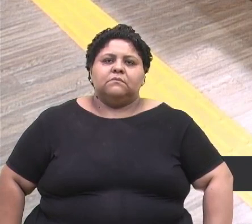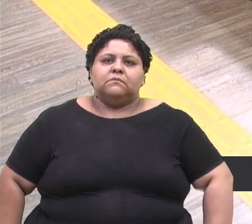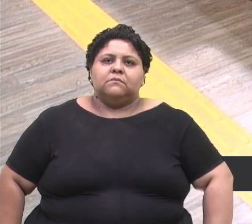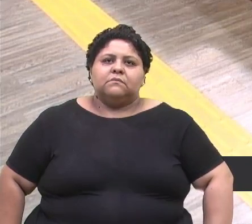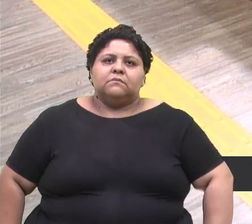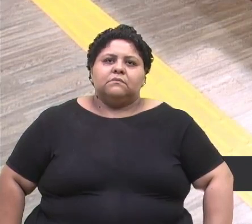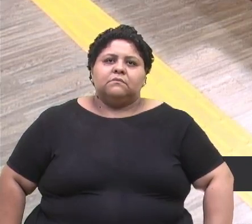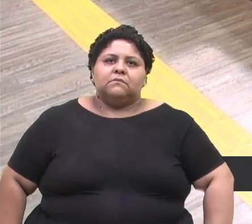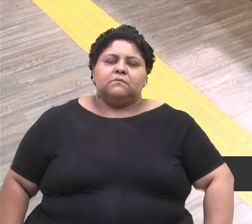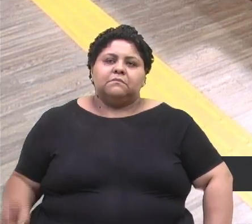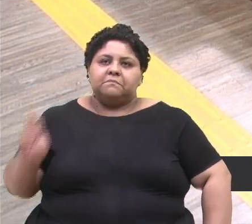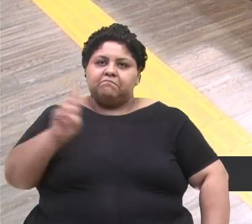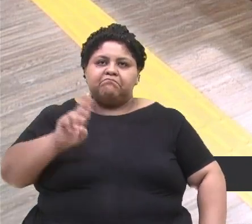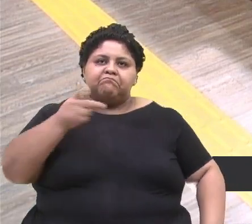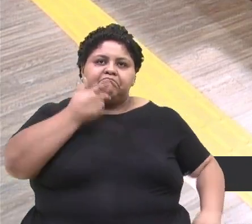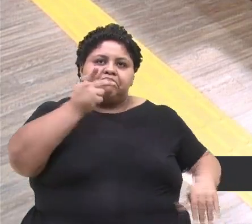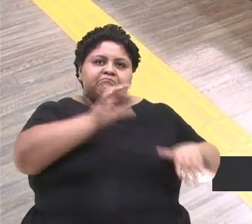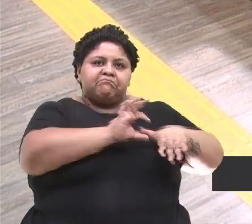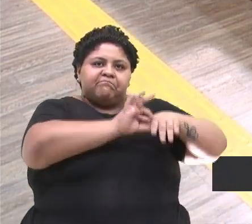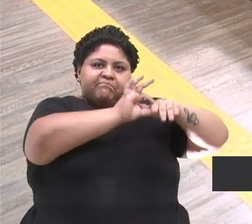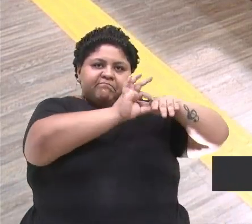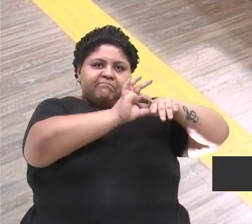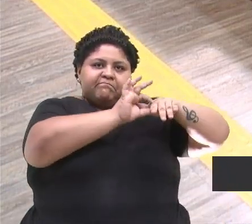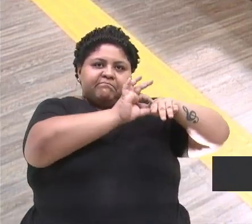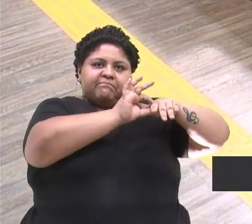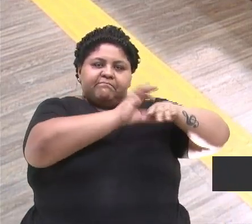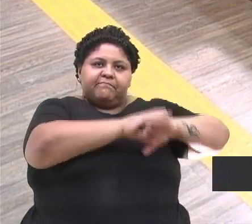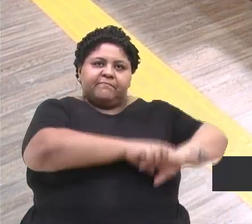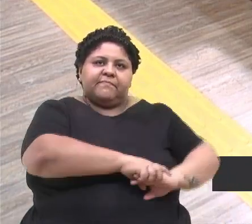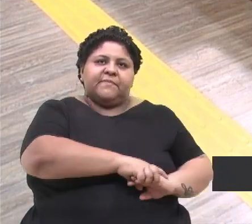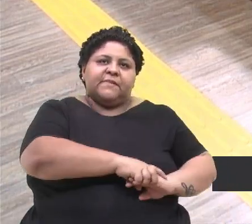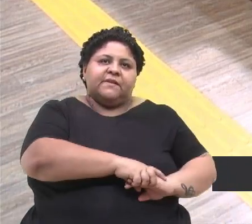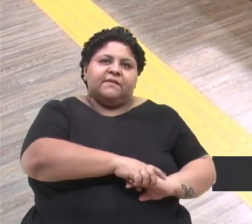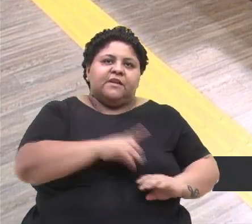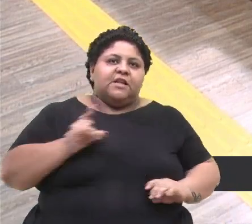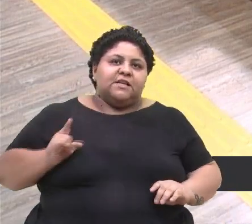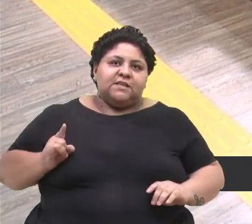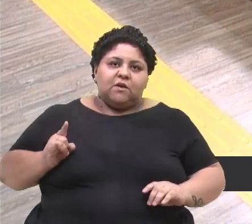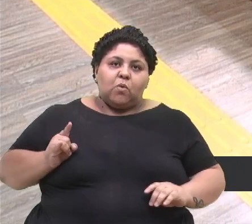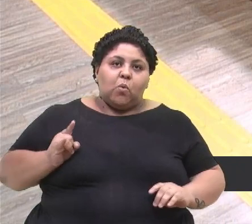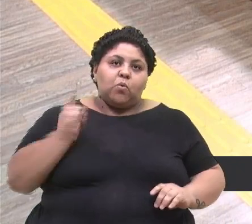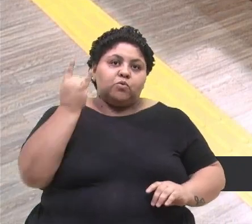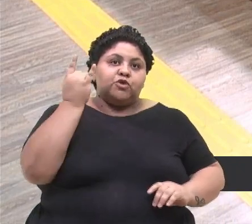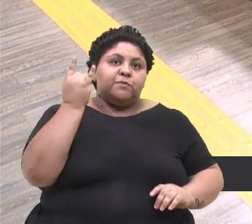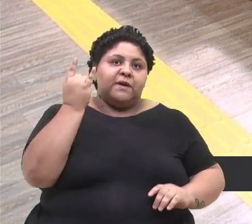Uso a declaração de líder nessa última